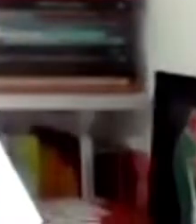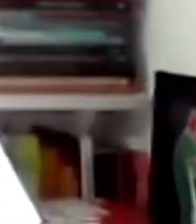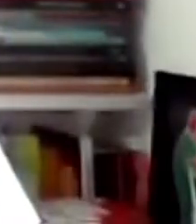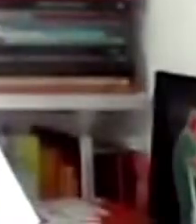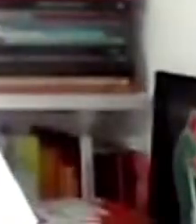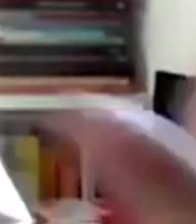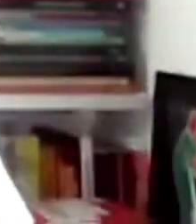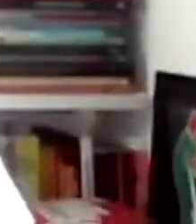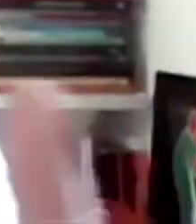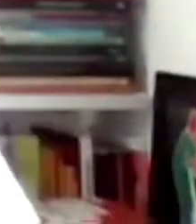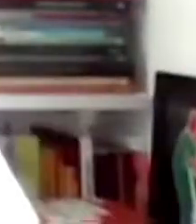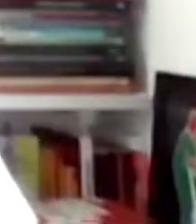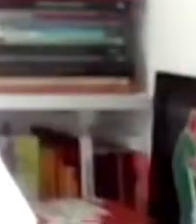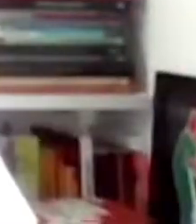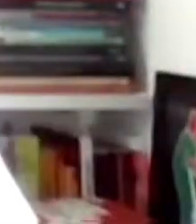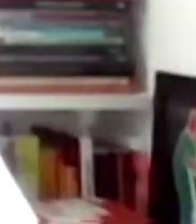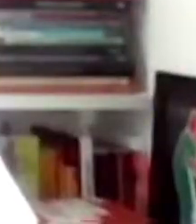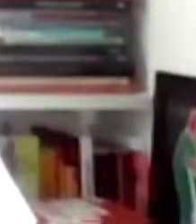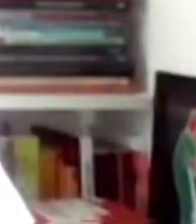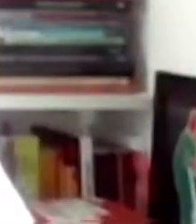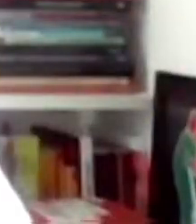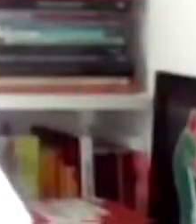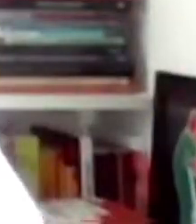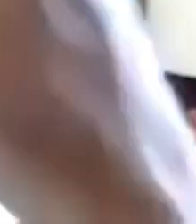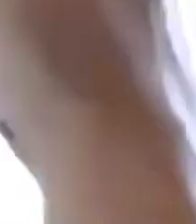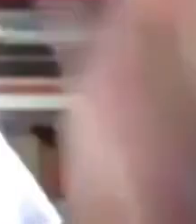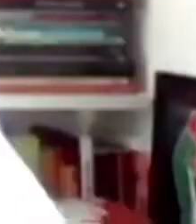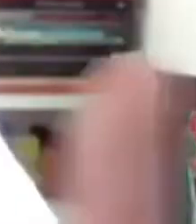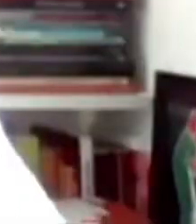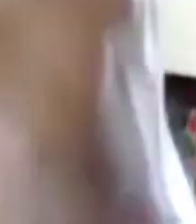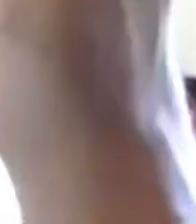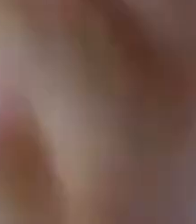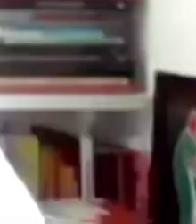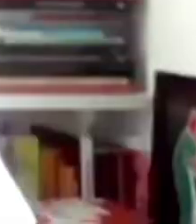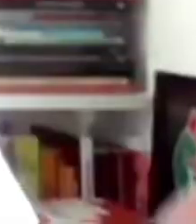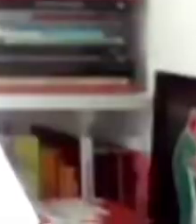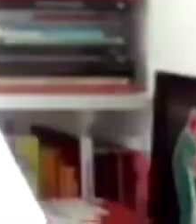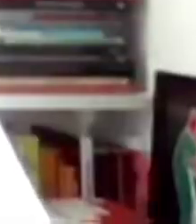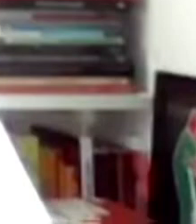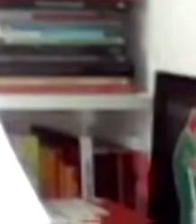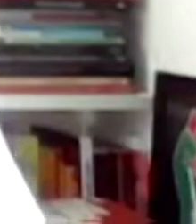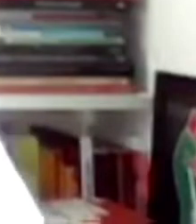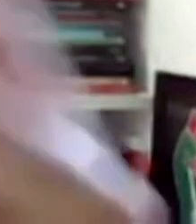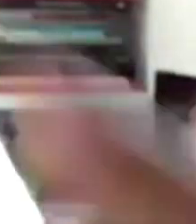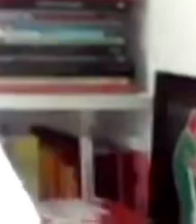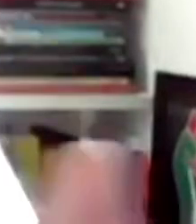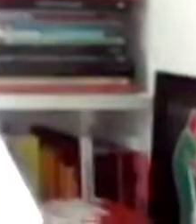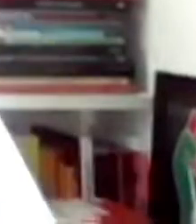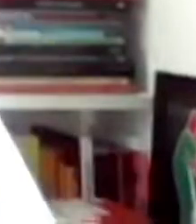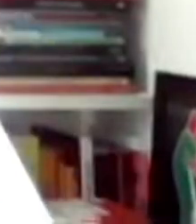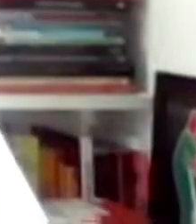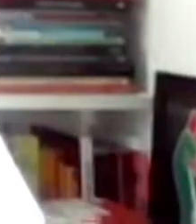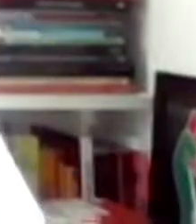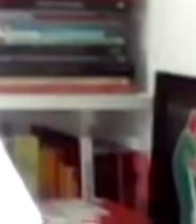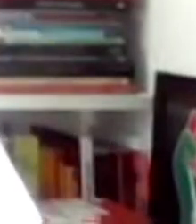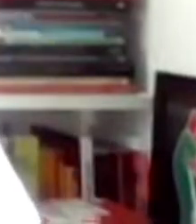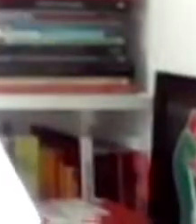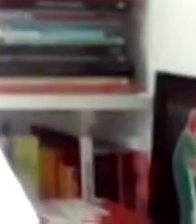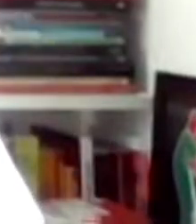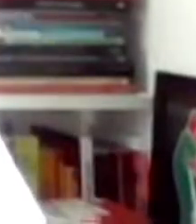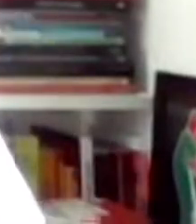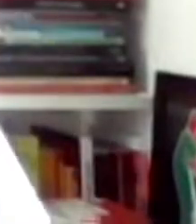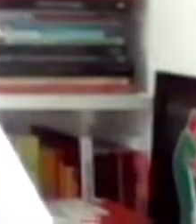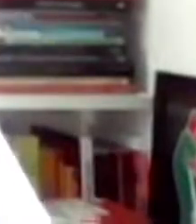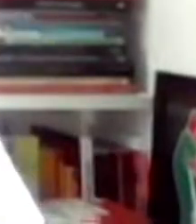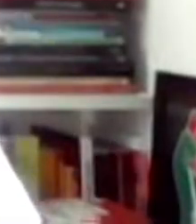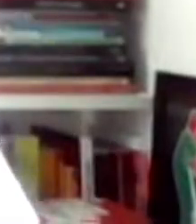é as prefeituras, e o município de Campinas também, cerceando e não garantindo esses direitos.